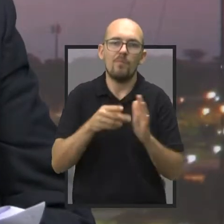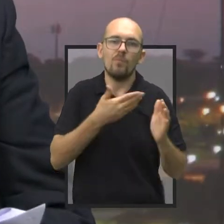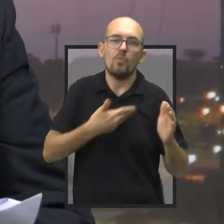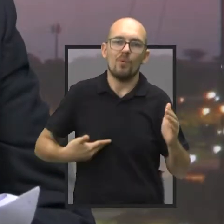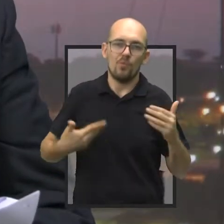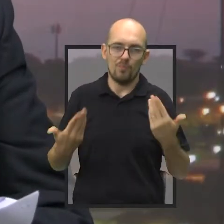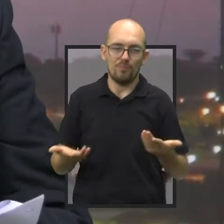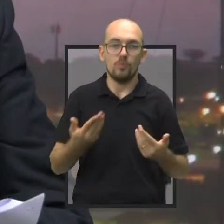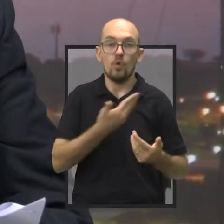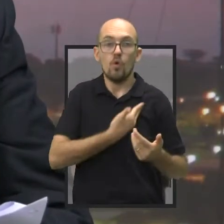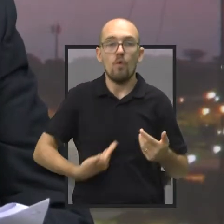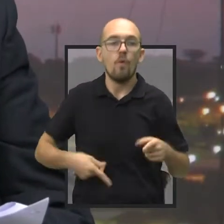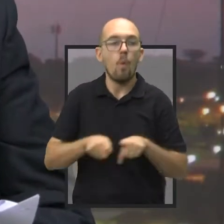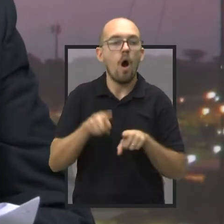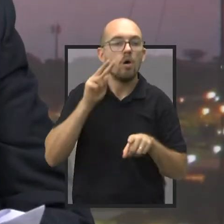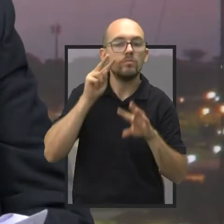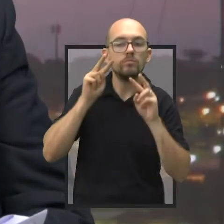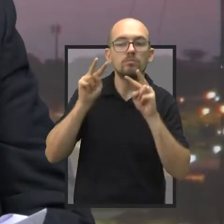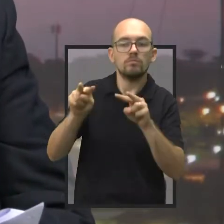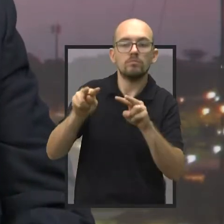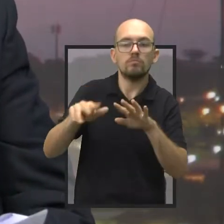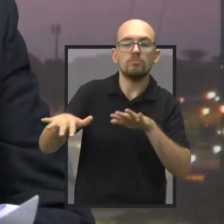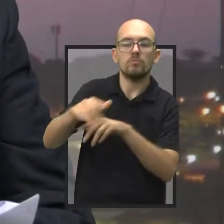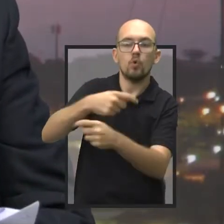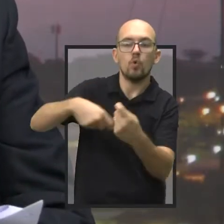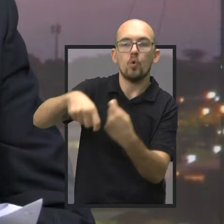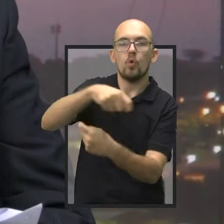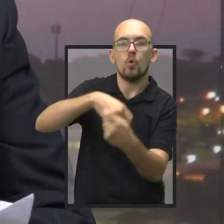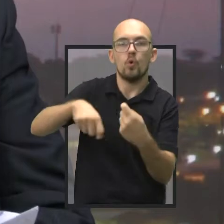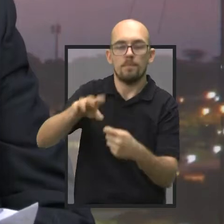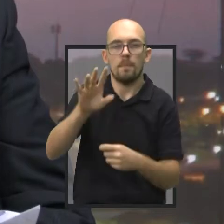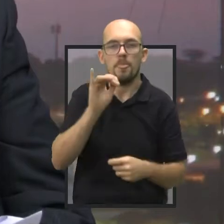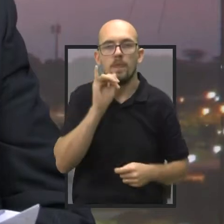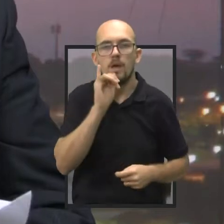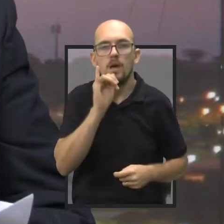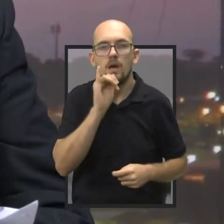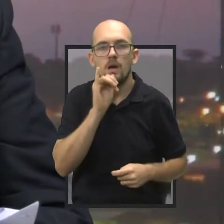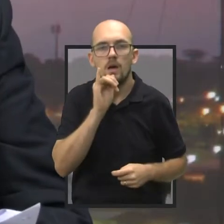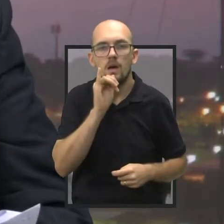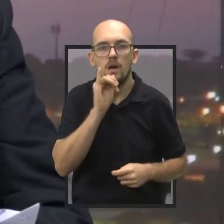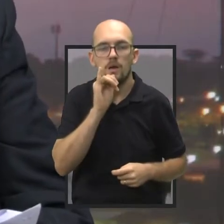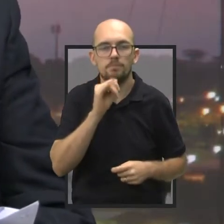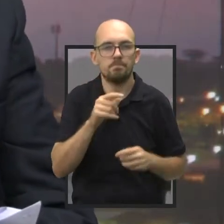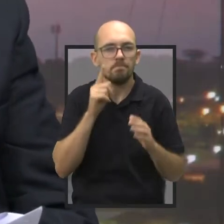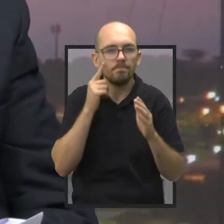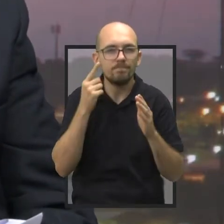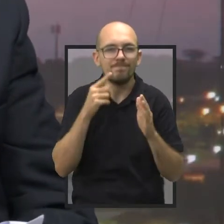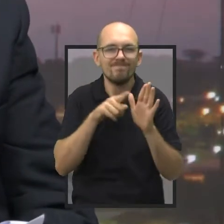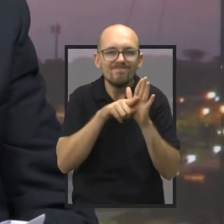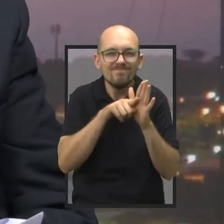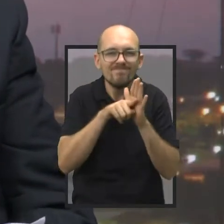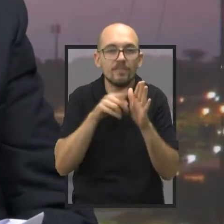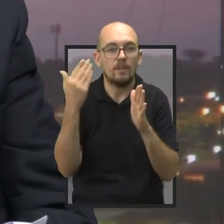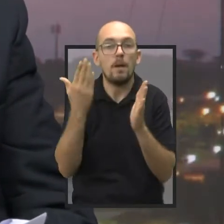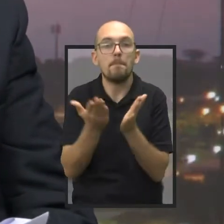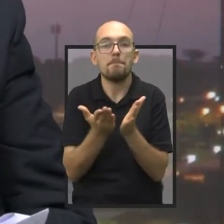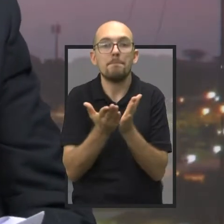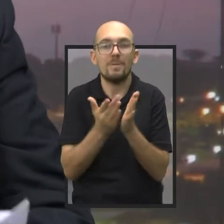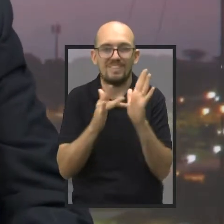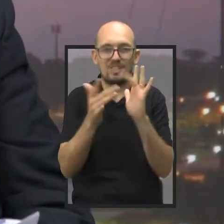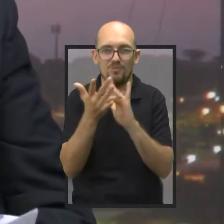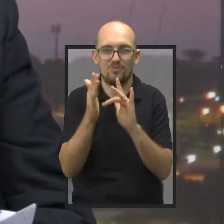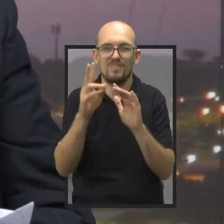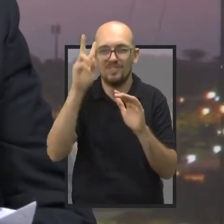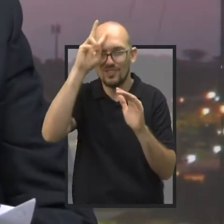o governo utilizava a economia, por exemplo, o recenseamento que a gente vê na história de Jesus lá no